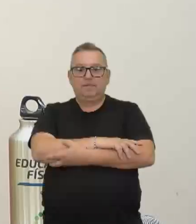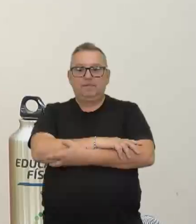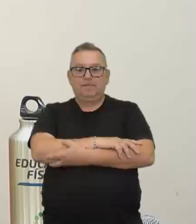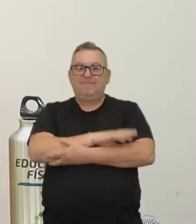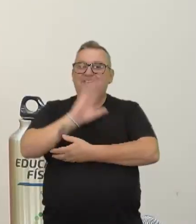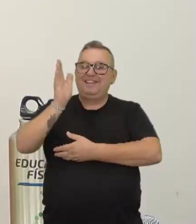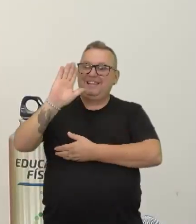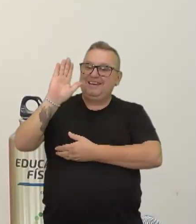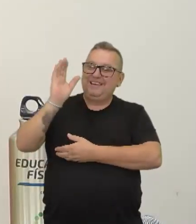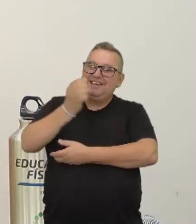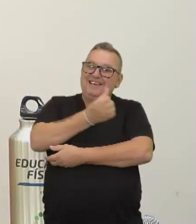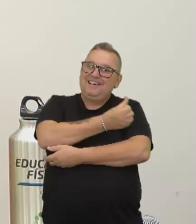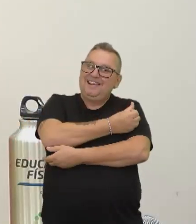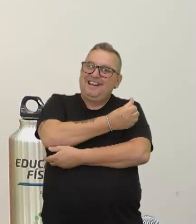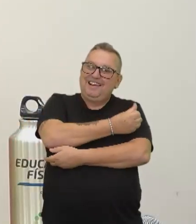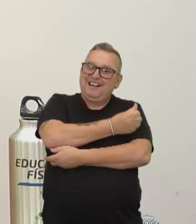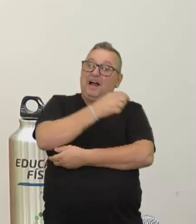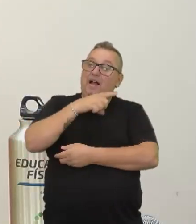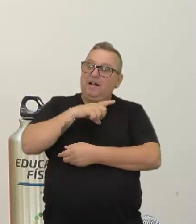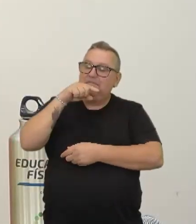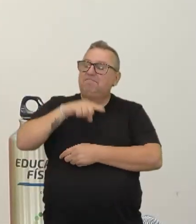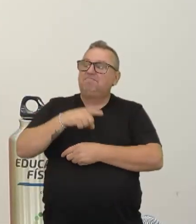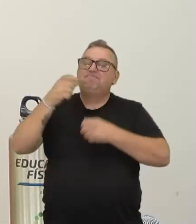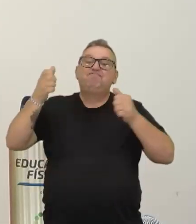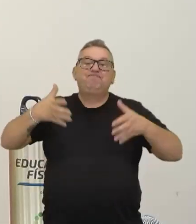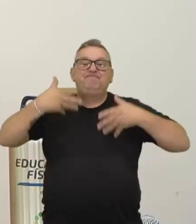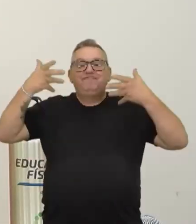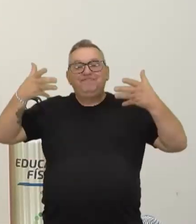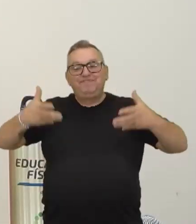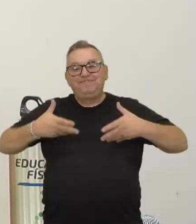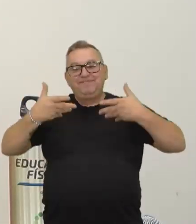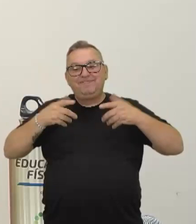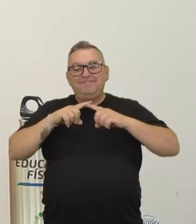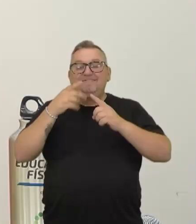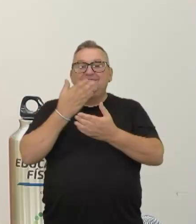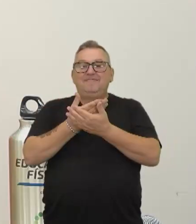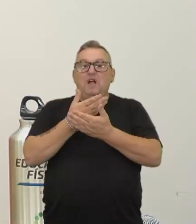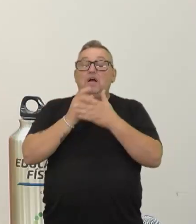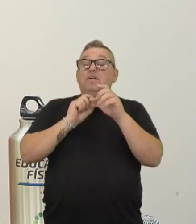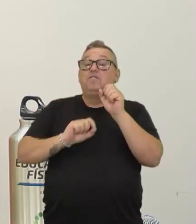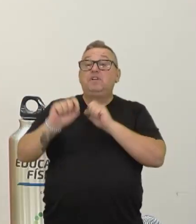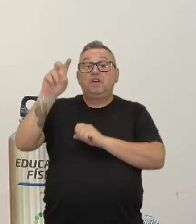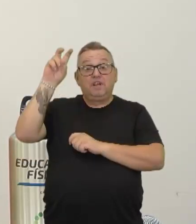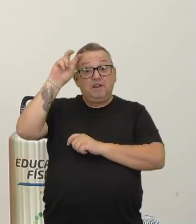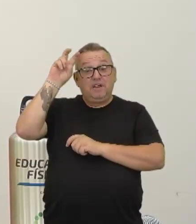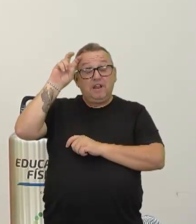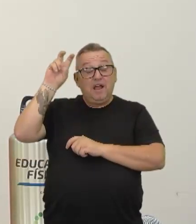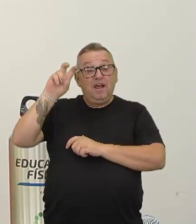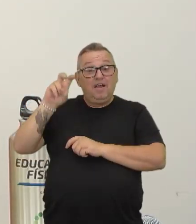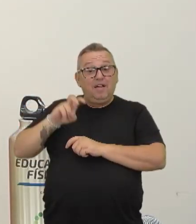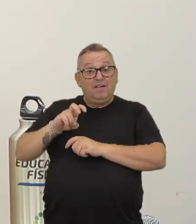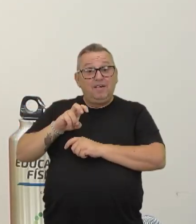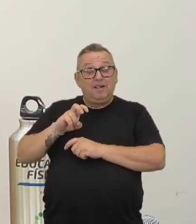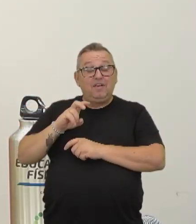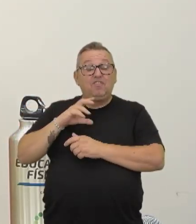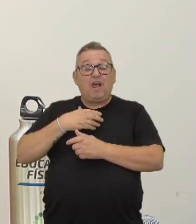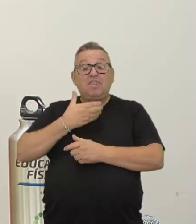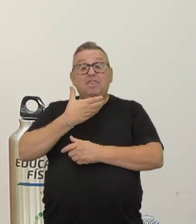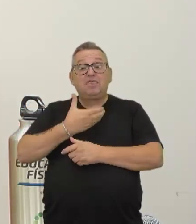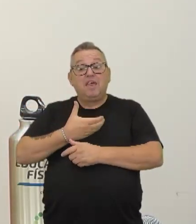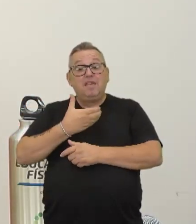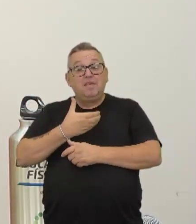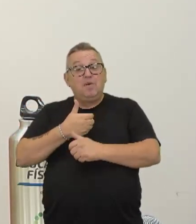E aí, sextuano, tamo aqui, ó, animadíssimas pra aula de quinta-feira, final do ano